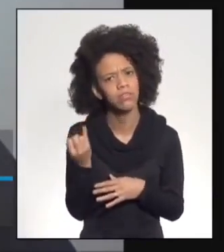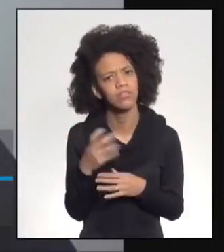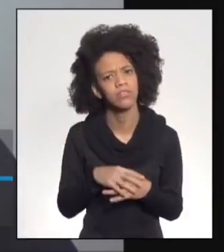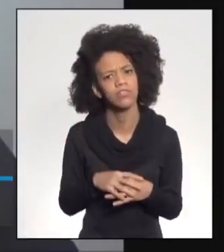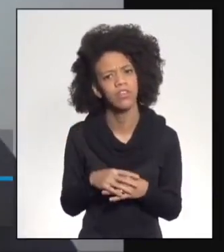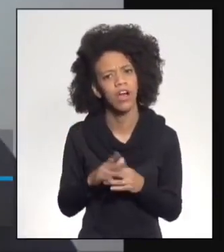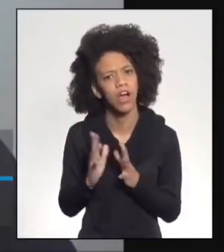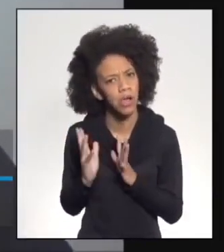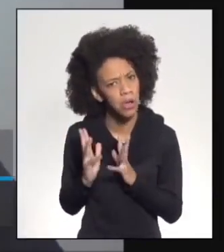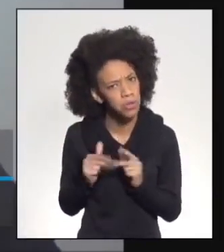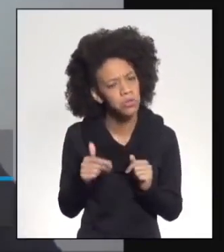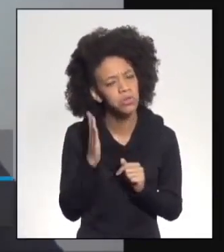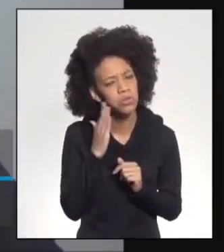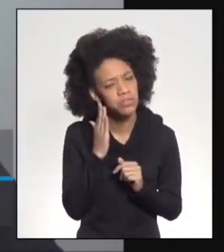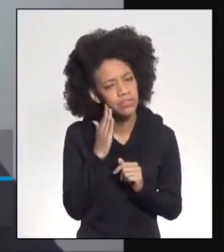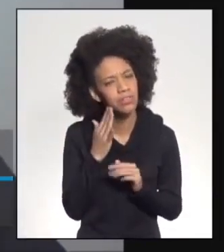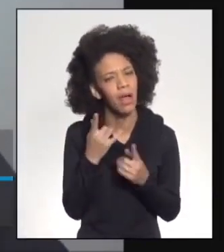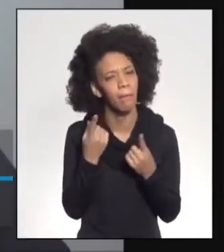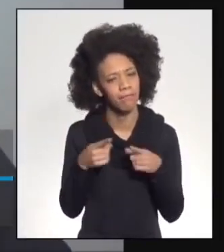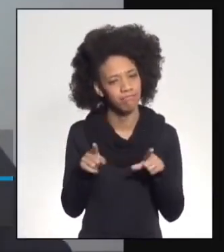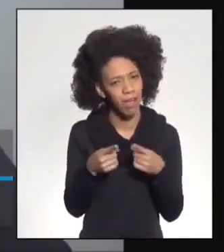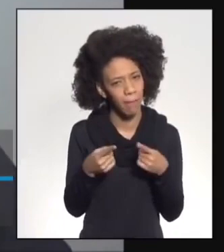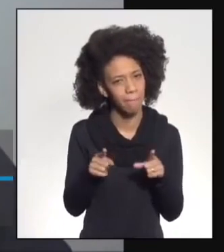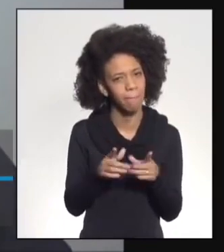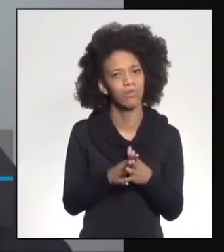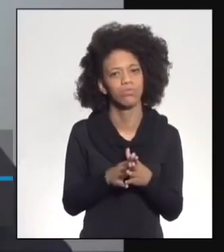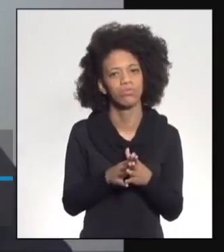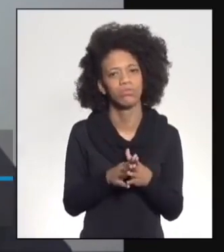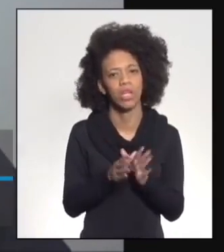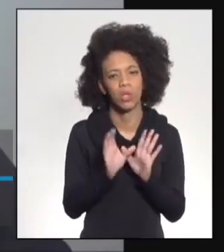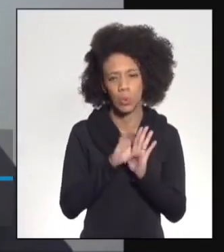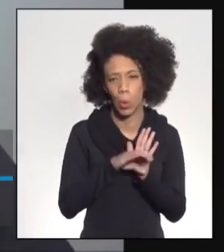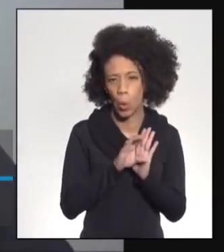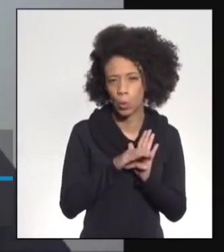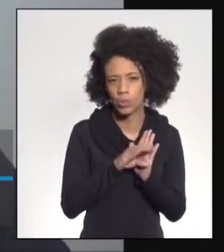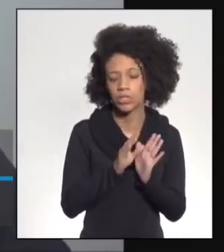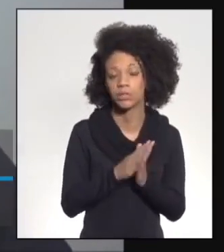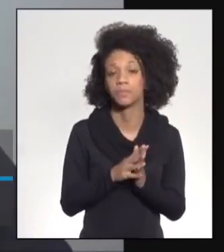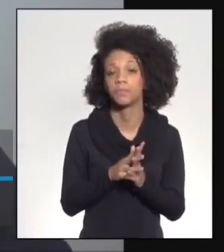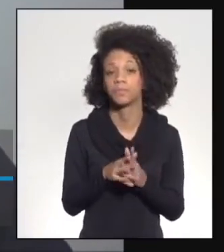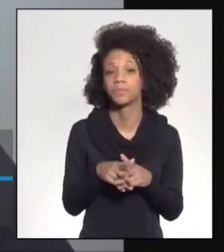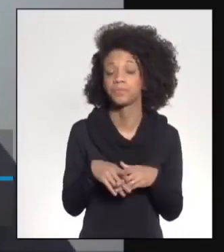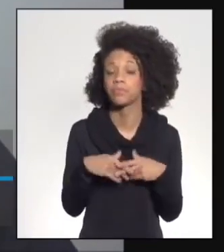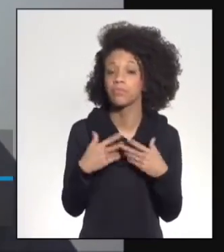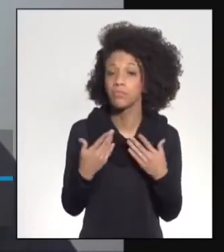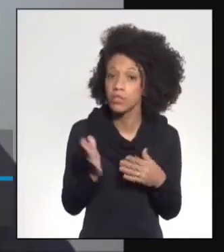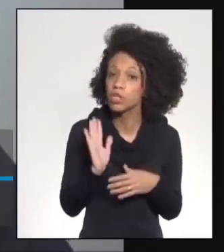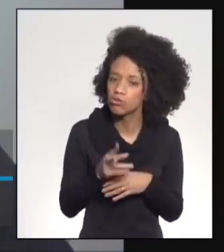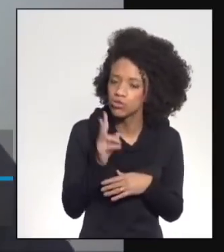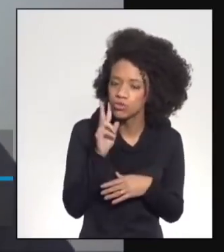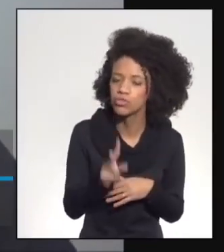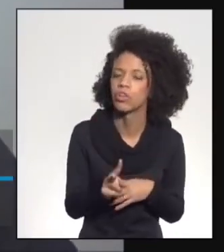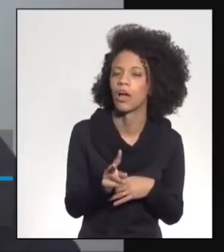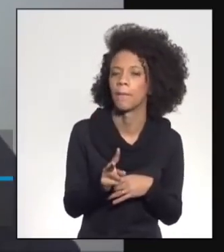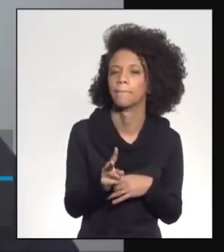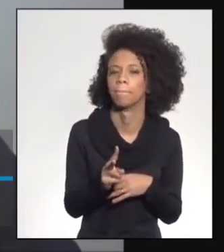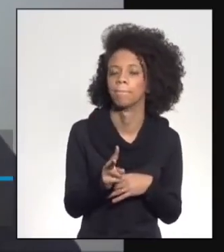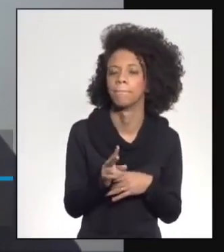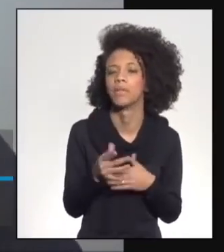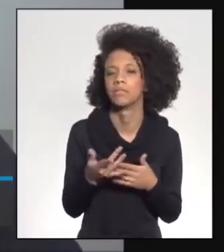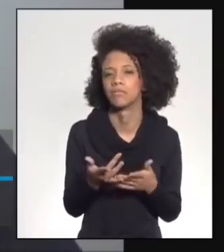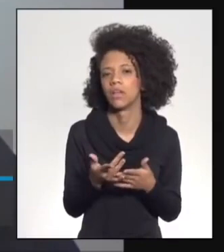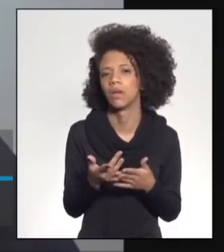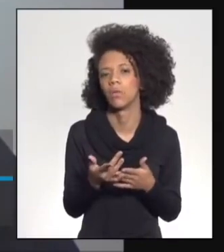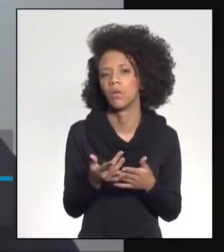aqui domina bastante essa parte, nesse conceito, né? Então, eles colocaram que muitos já viram. Então, já viram essa questão